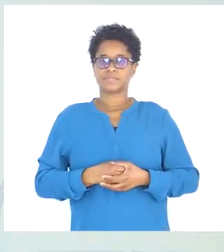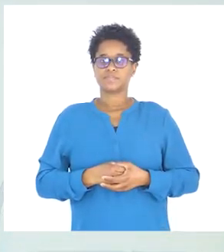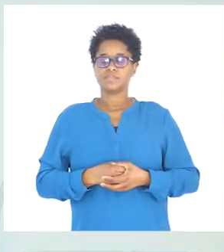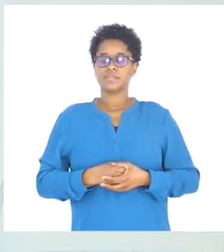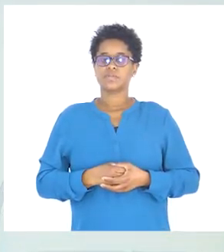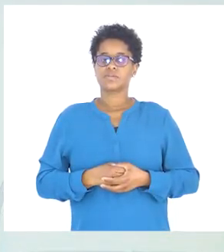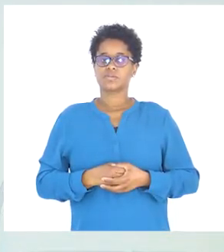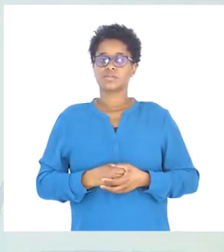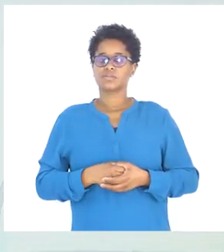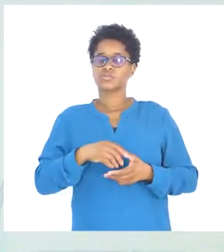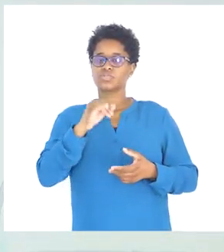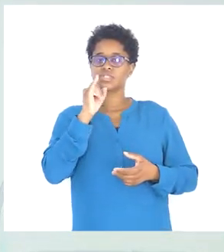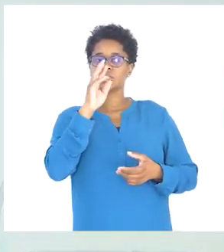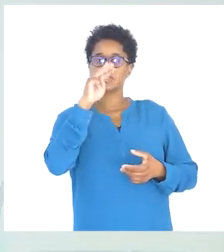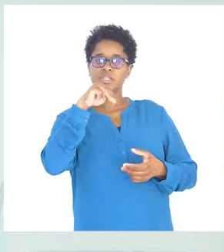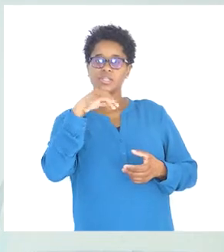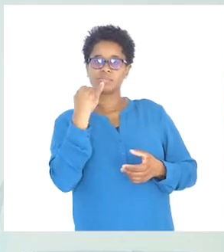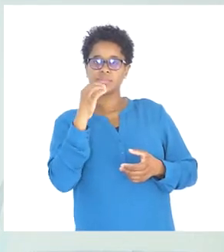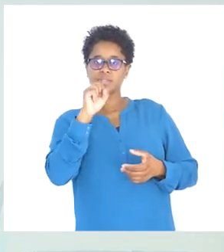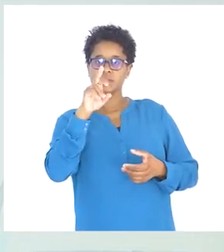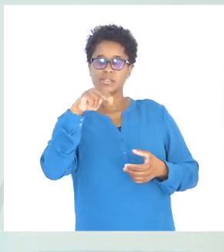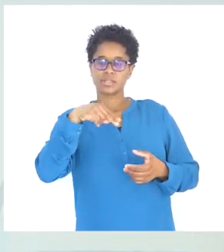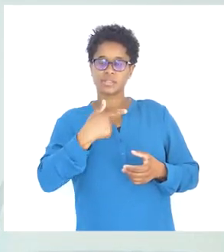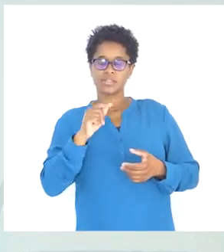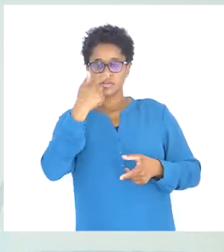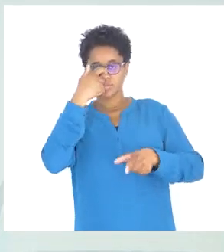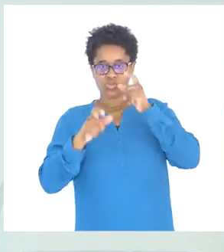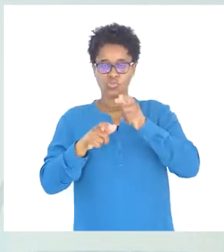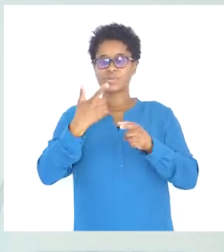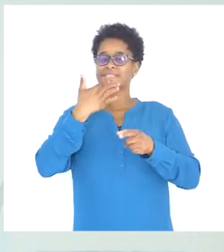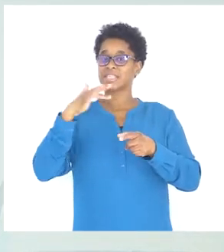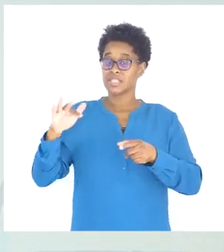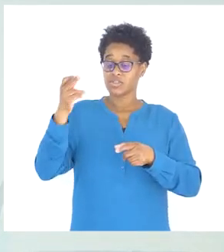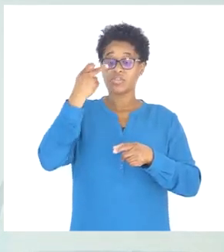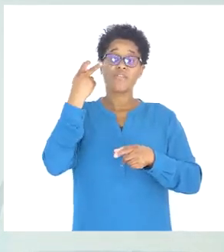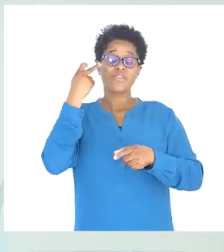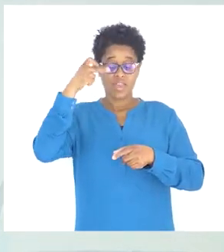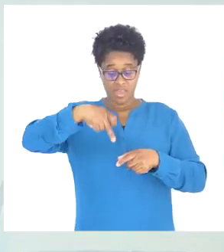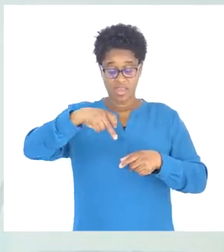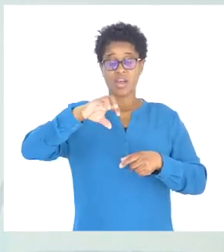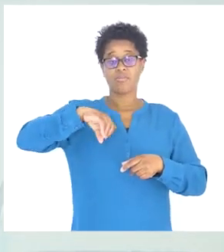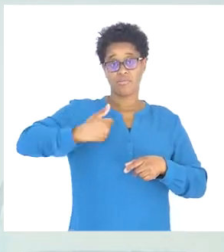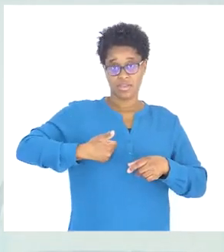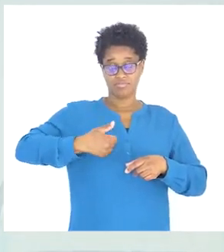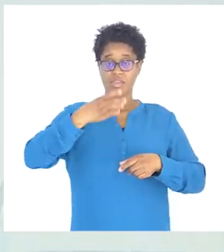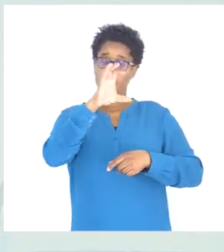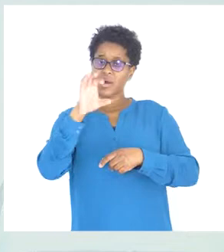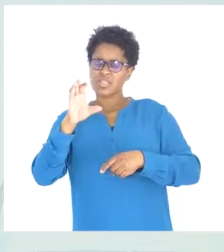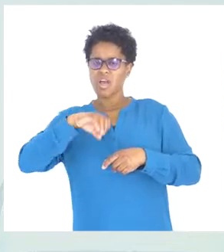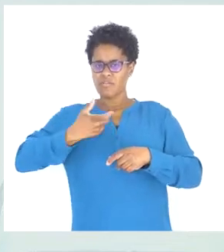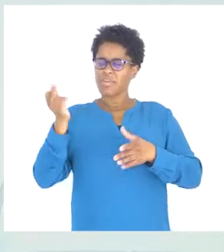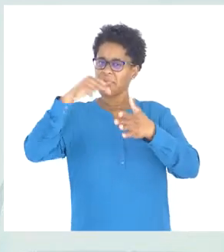dos imigrantes estrangeiros residentes em Cabo Verde. São de que países? Cabo Verde